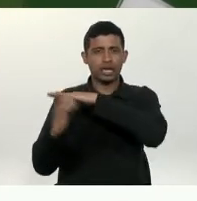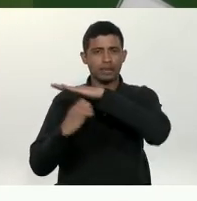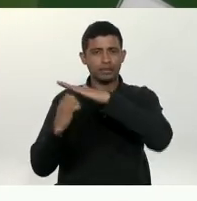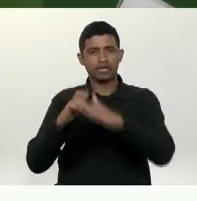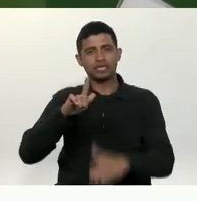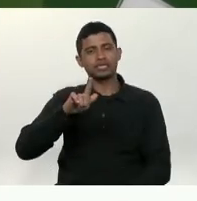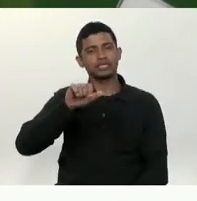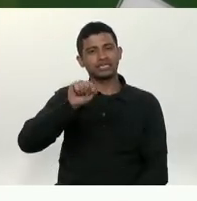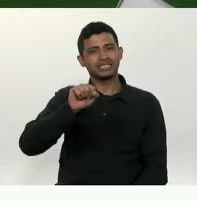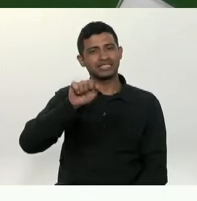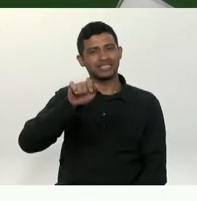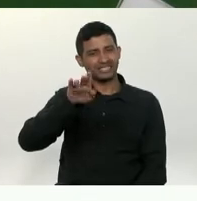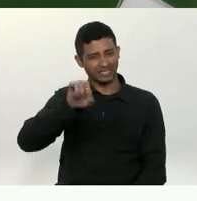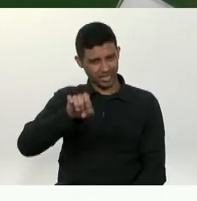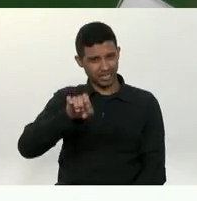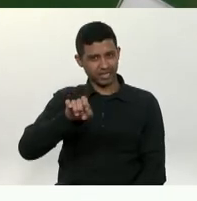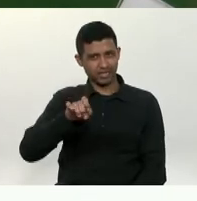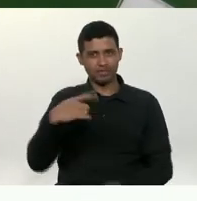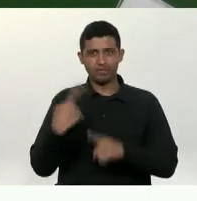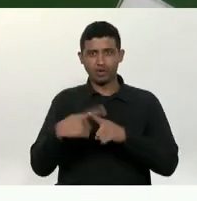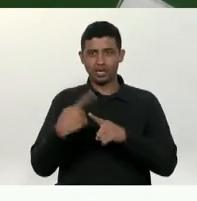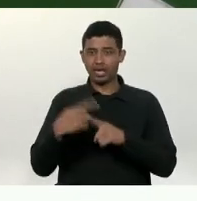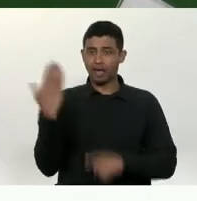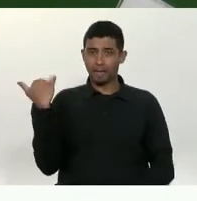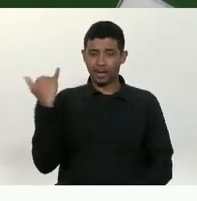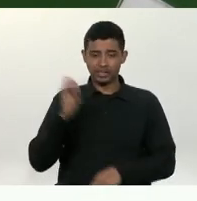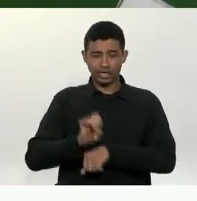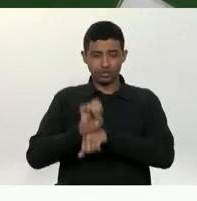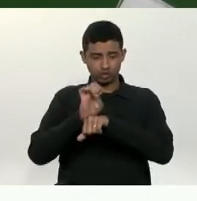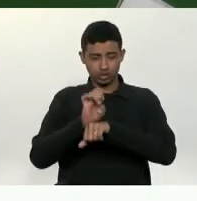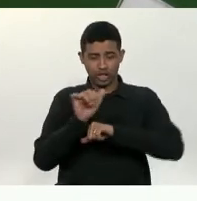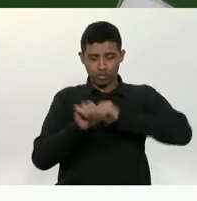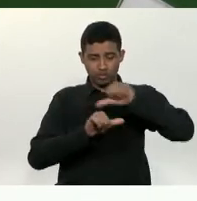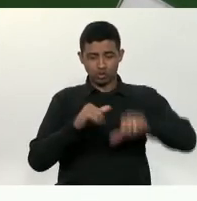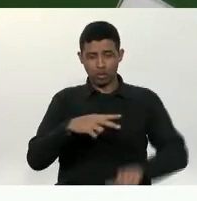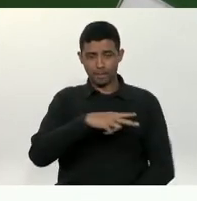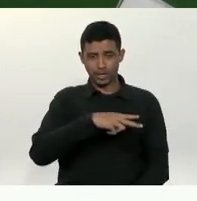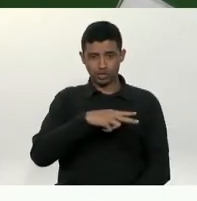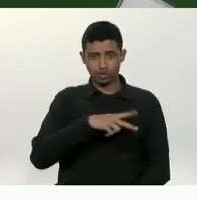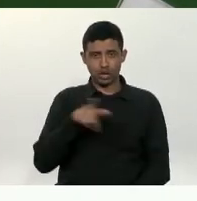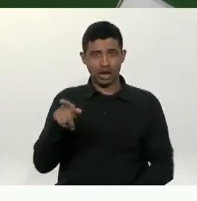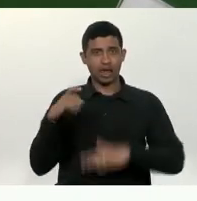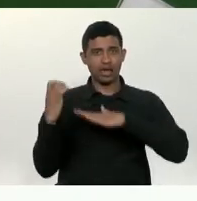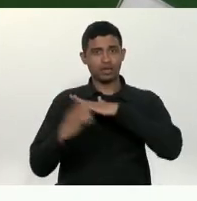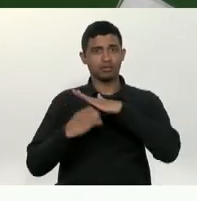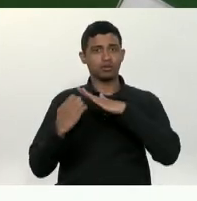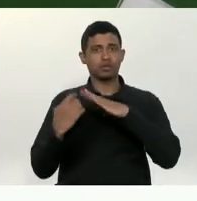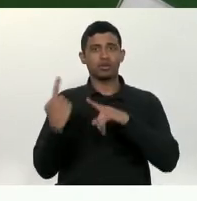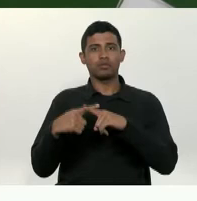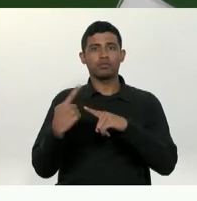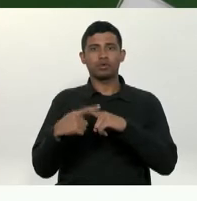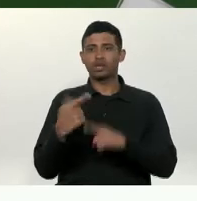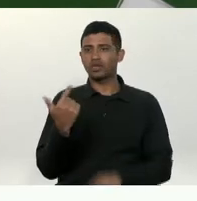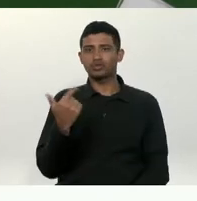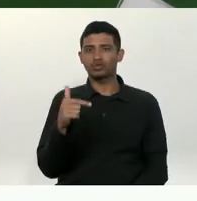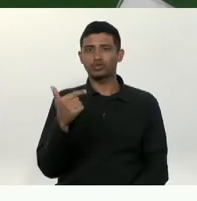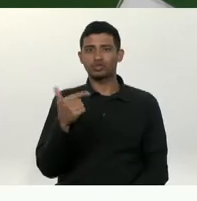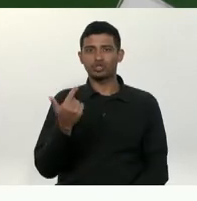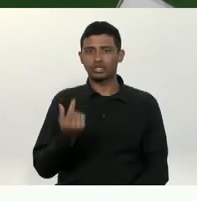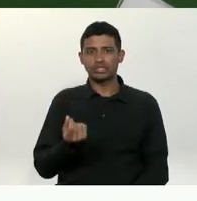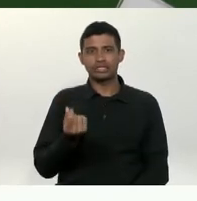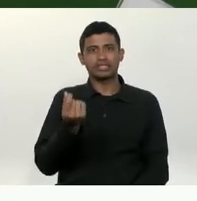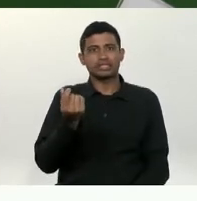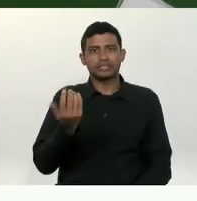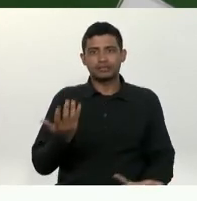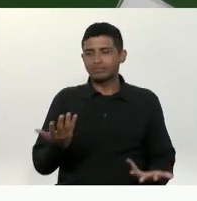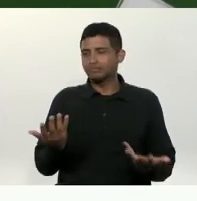Quando o Estado privatizou esse segmento, foi porque não tinha musculatura